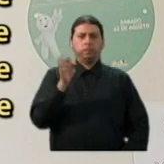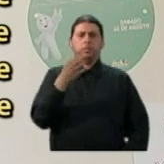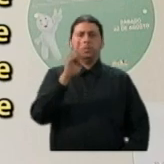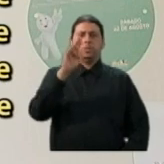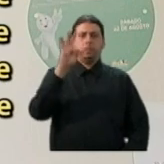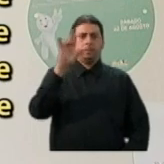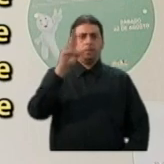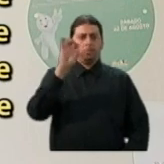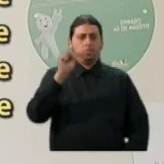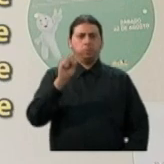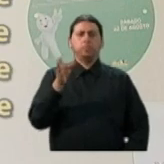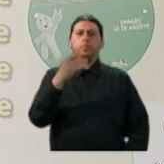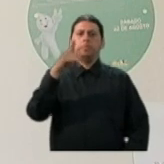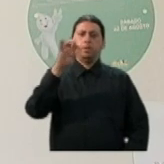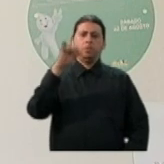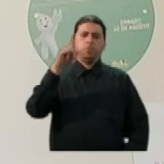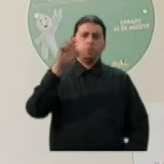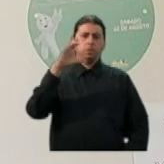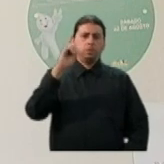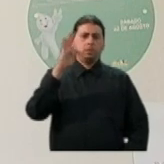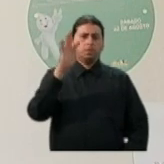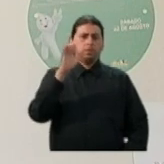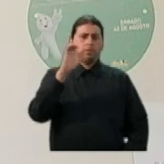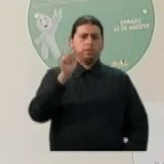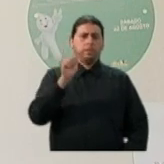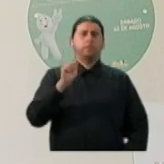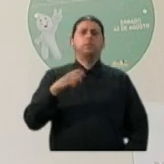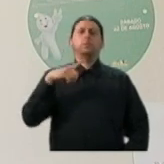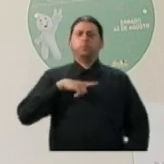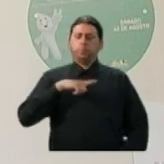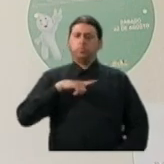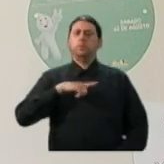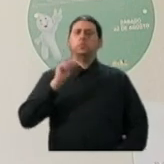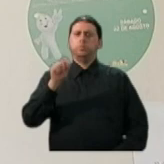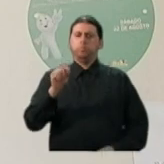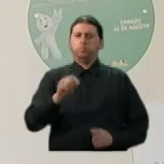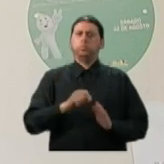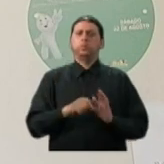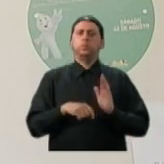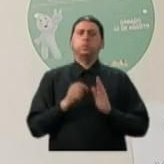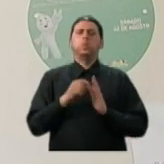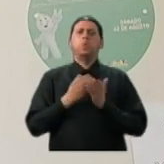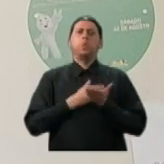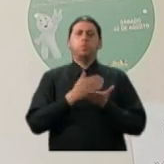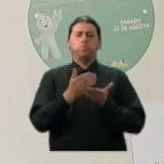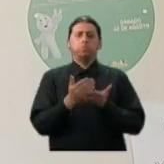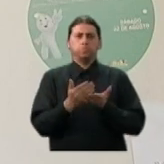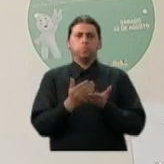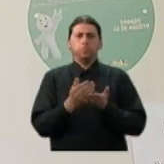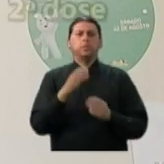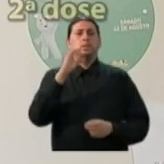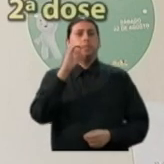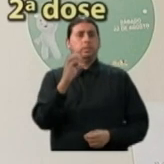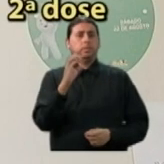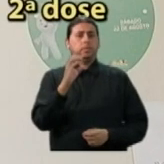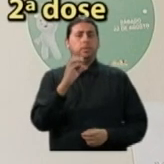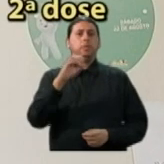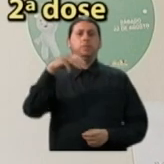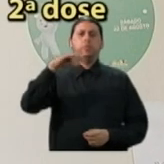e pneumocócica. Com 3 meses, a criança recebe a primeira dose da meningocócica C.